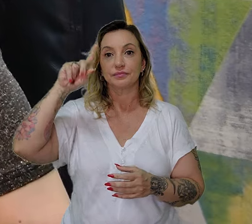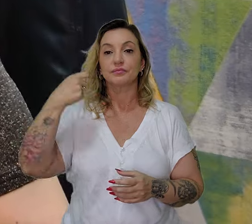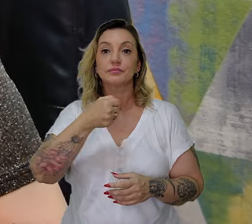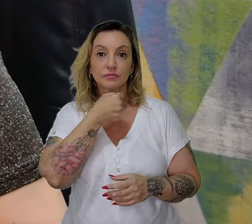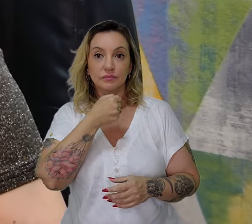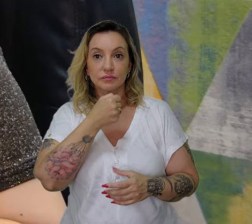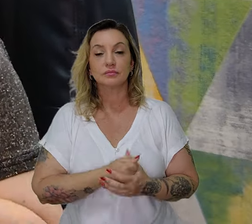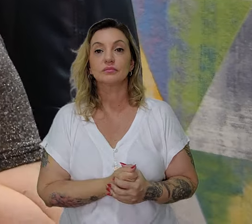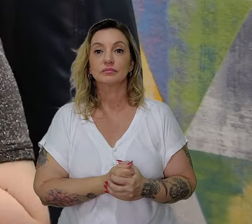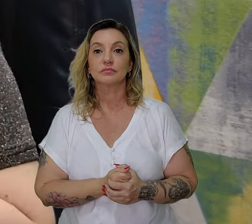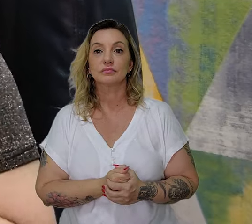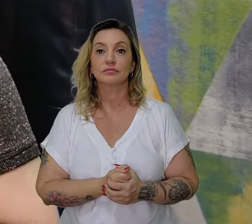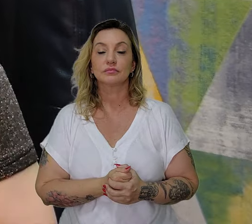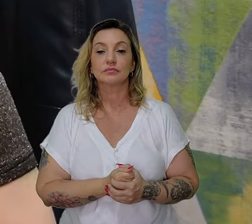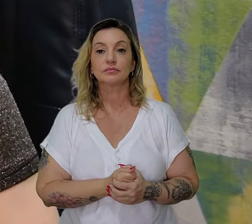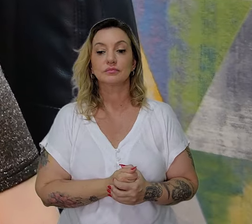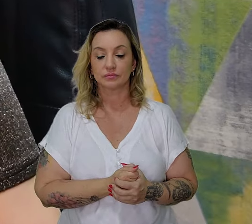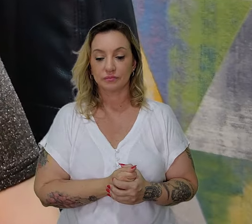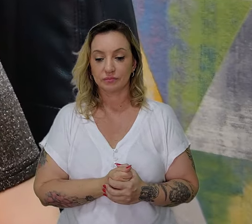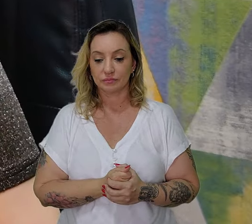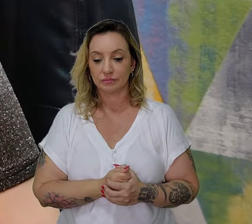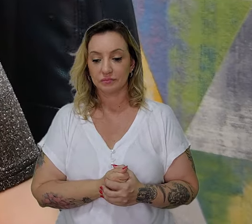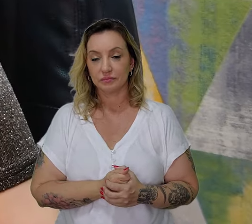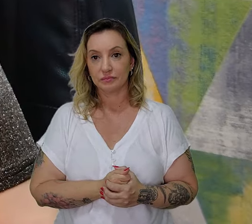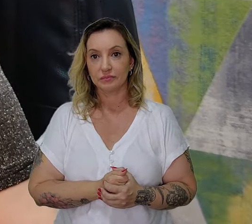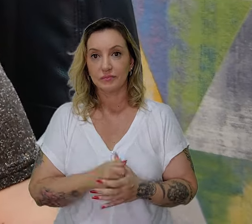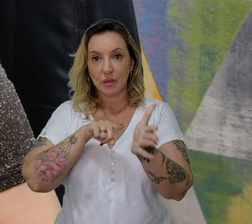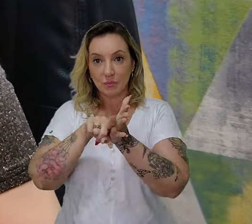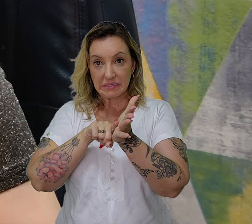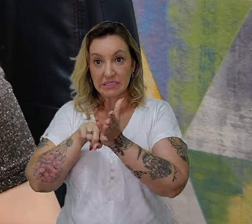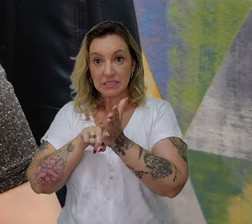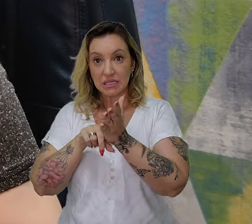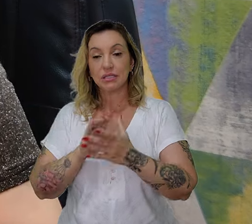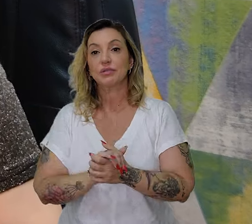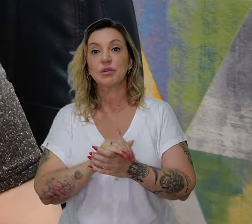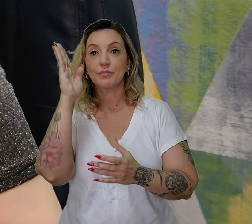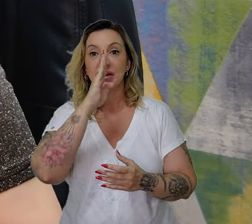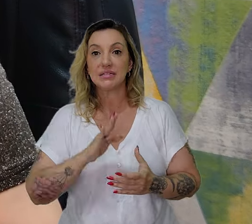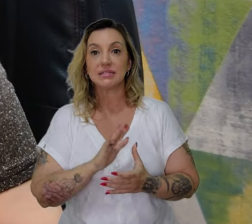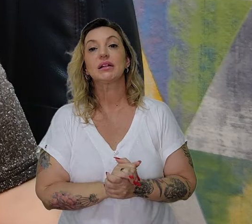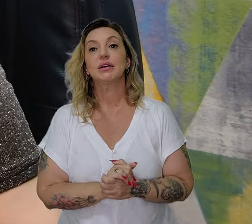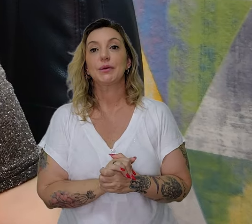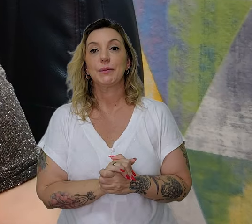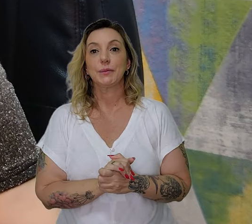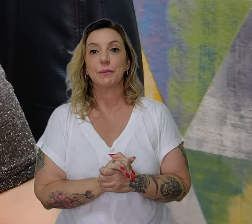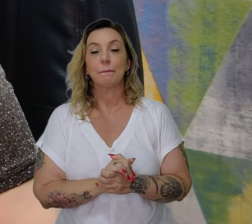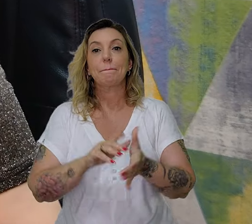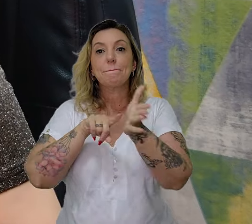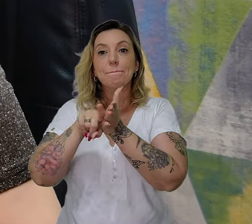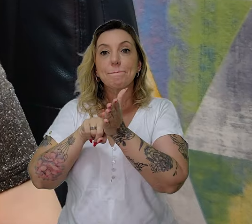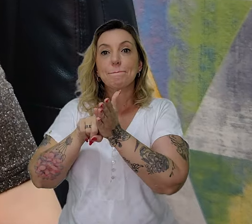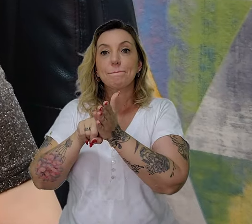gente entrevistou uma vez num curto-circuito um pesquisador brasileiro que ele tá